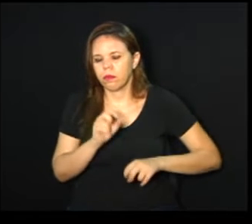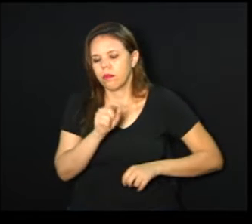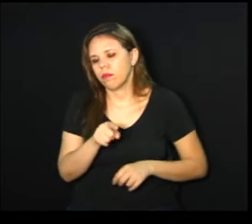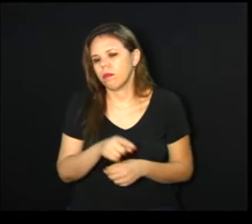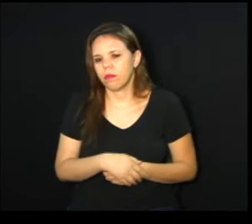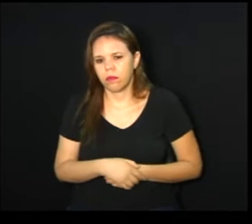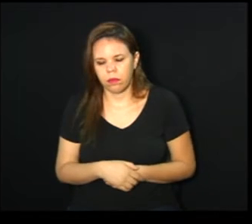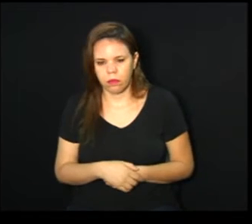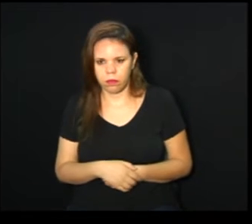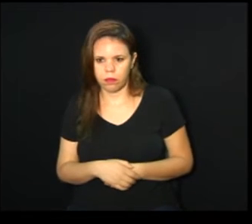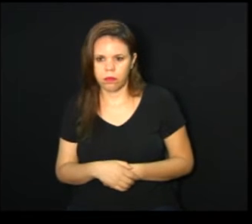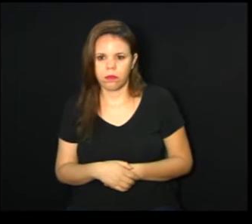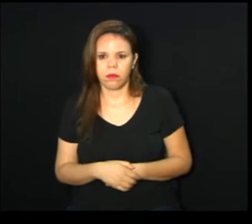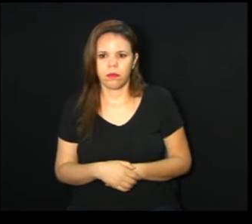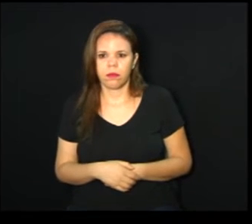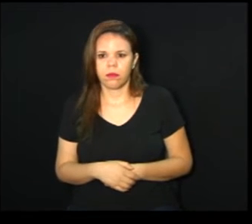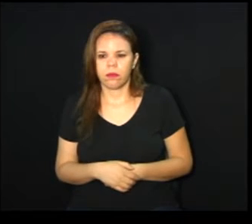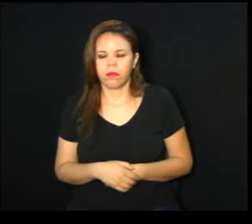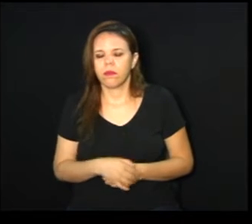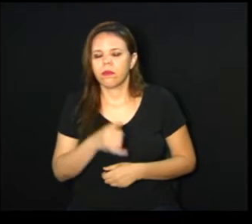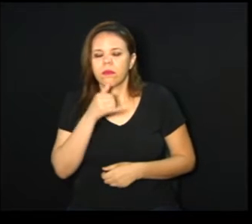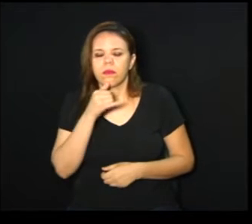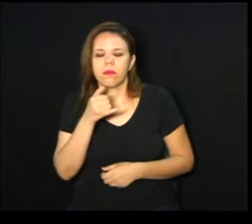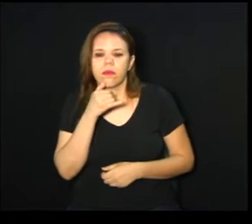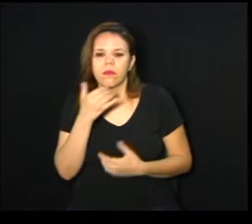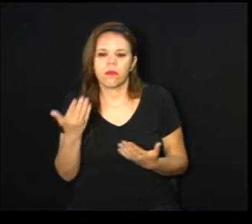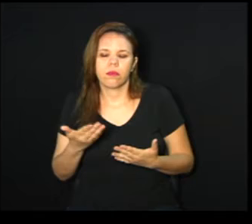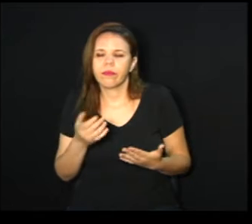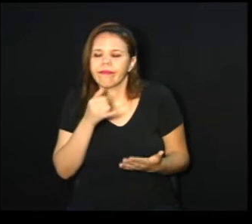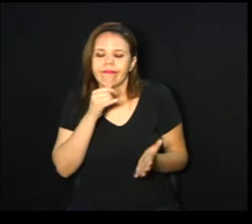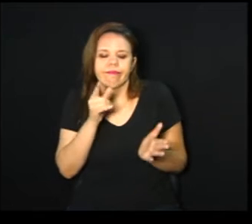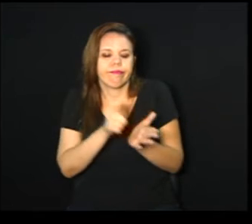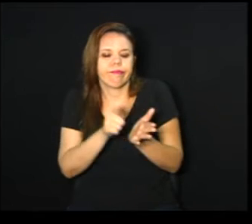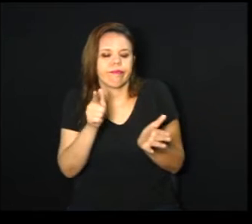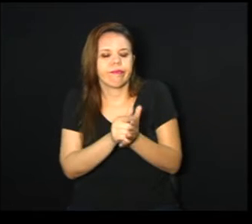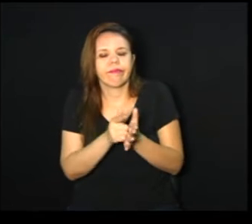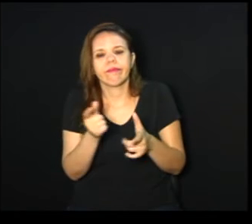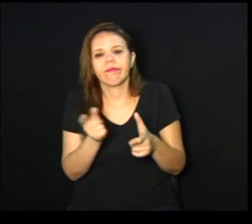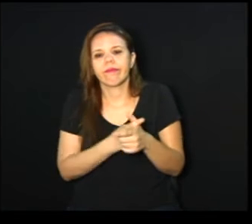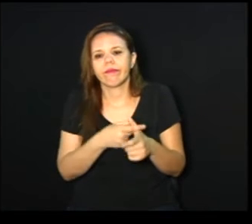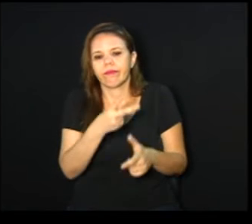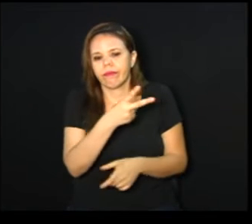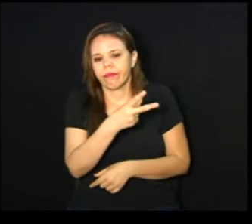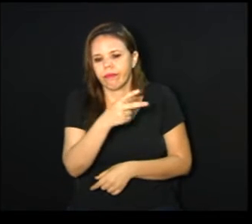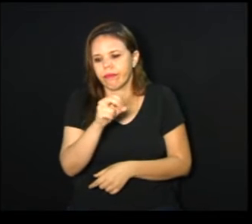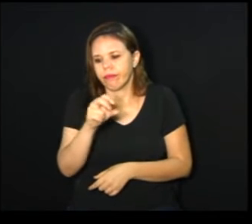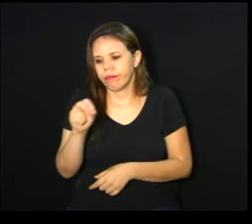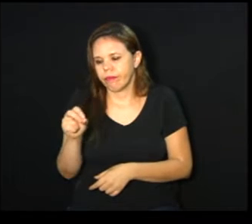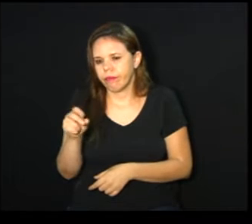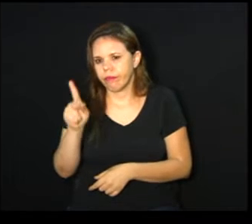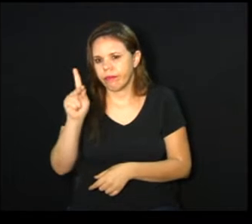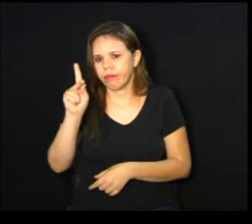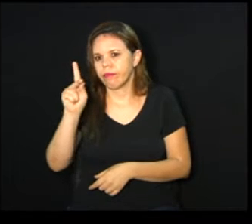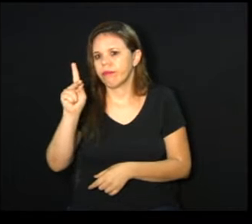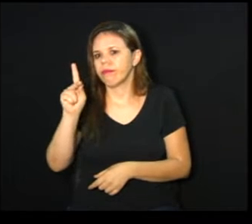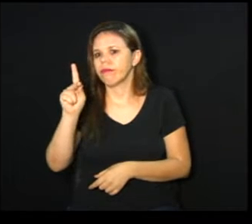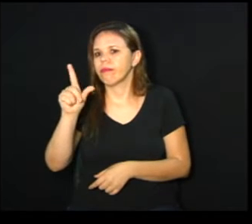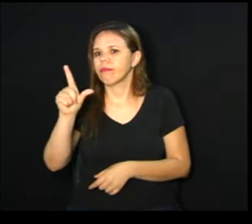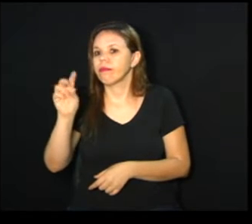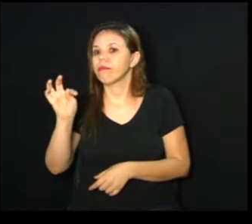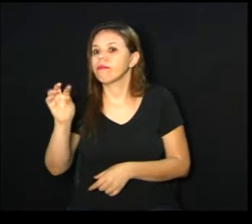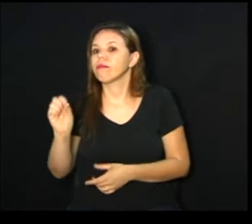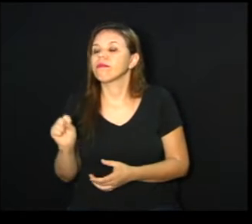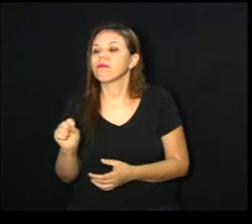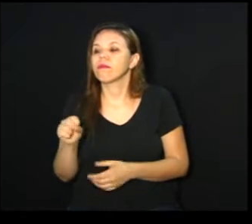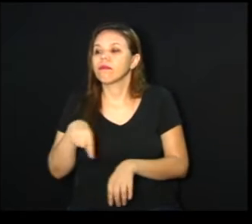você desagregar a sua carga. Hoje eu tenho a minha conta de energia, eu consumo 200 kWh mês, mas eu consumo 200 kW